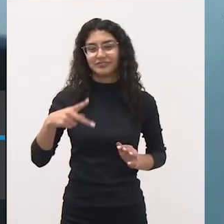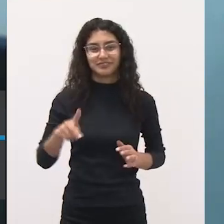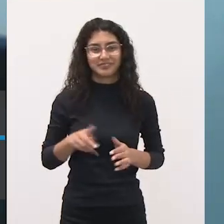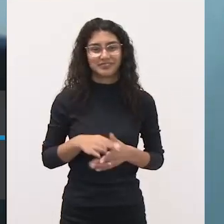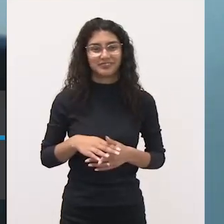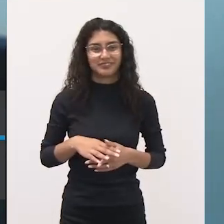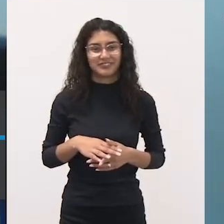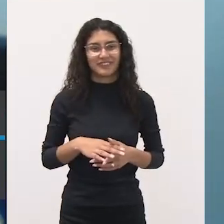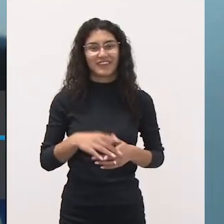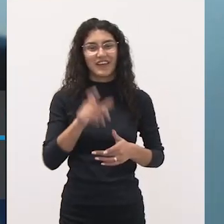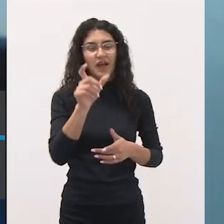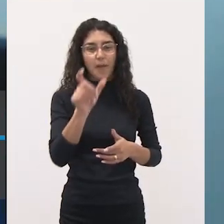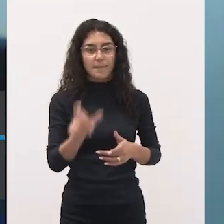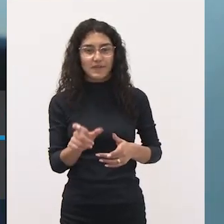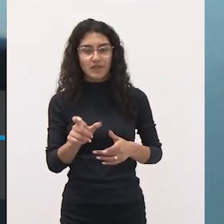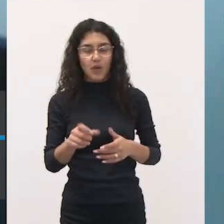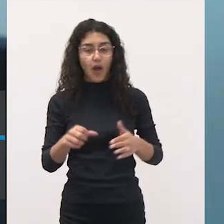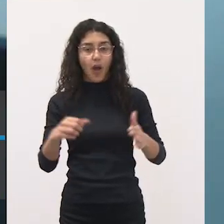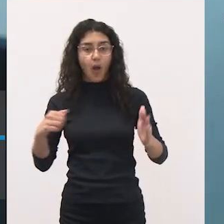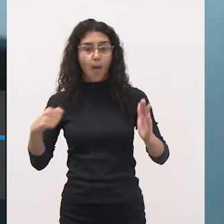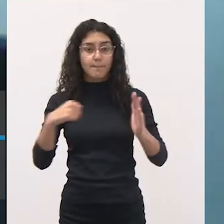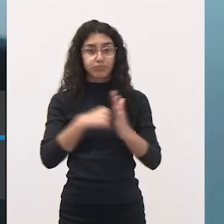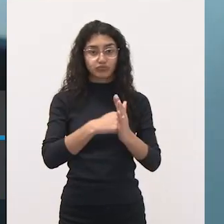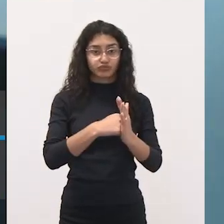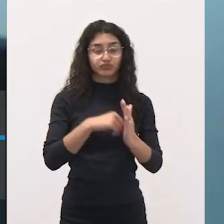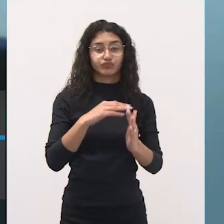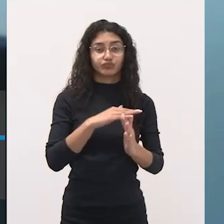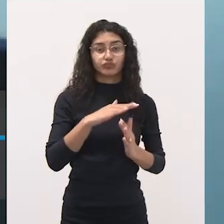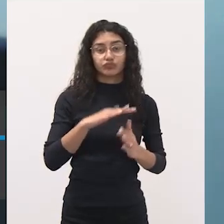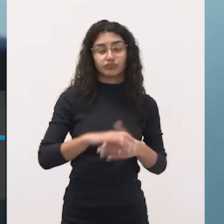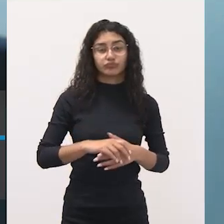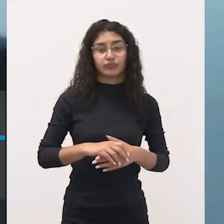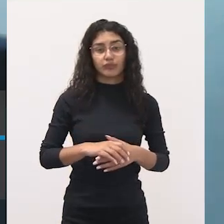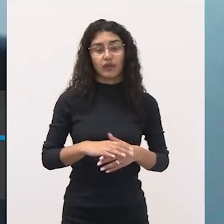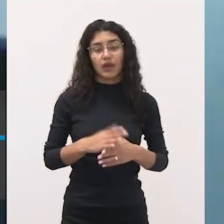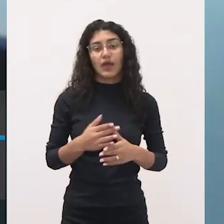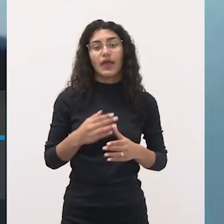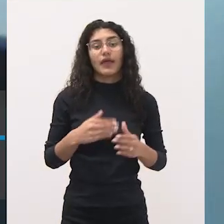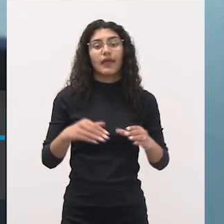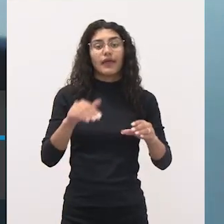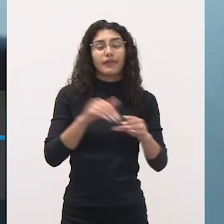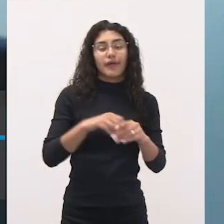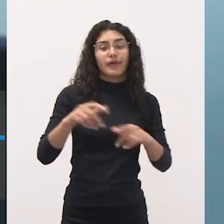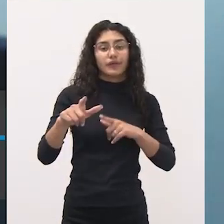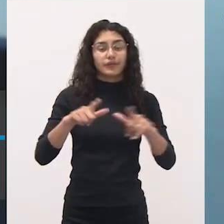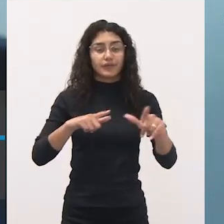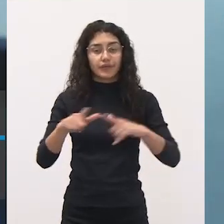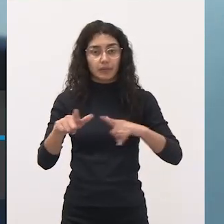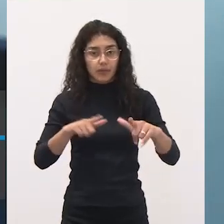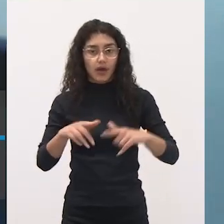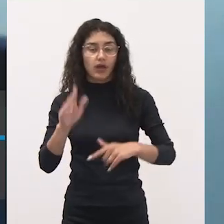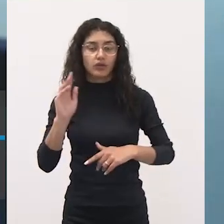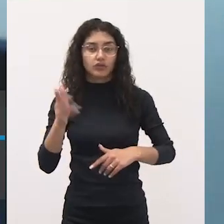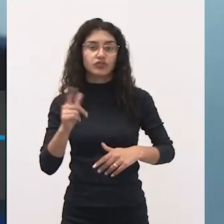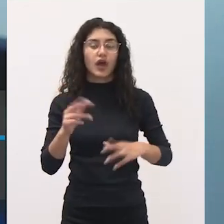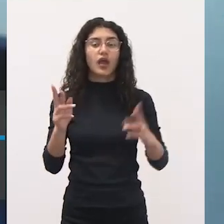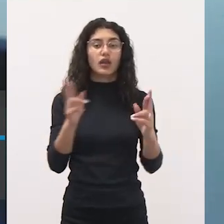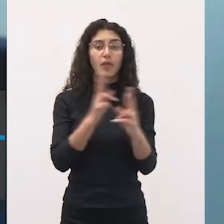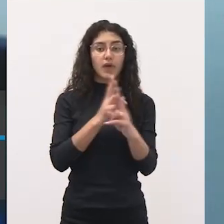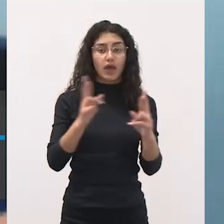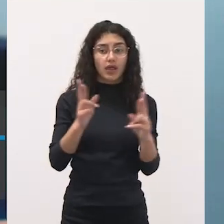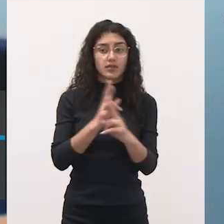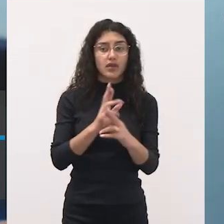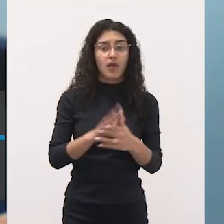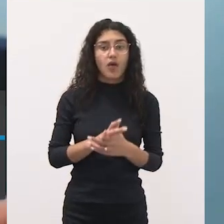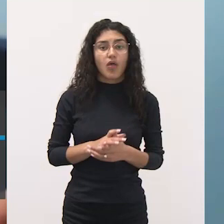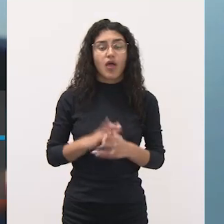sofre um acidente ou tem um assalto, e se ela está dentro de um trabalho, está dentro de uma relação, ela